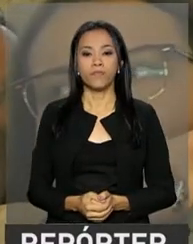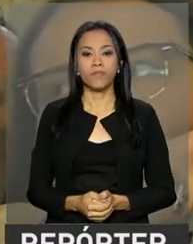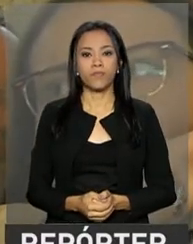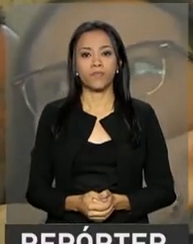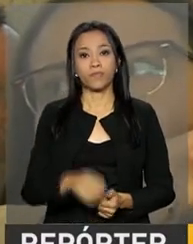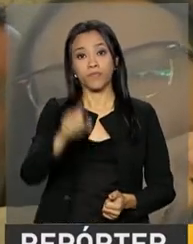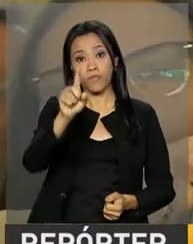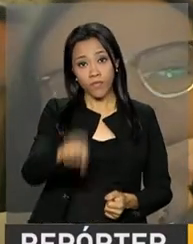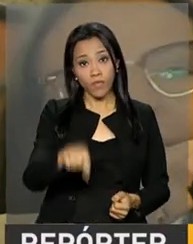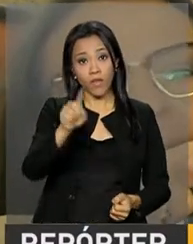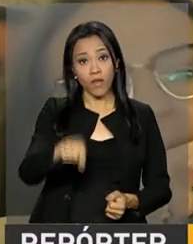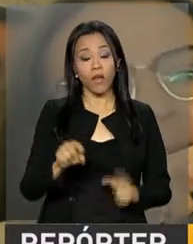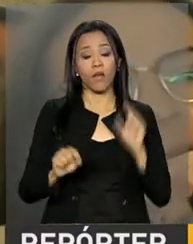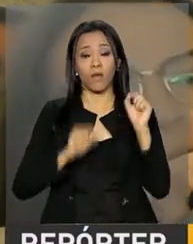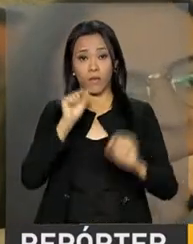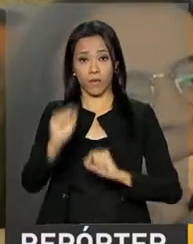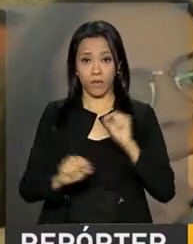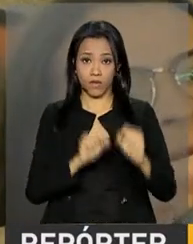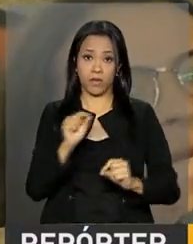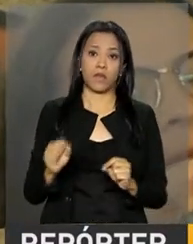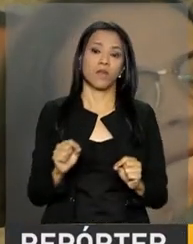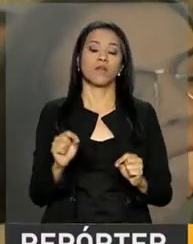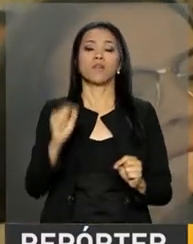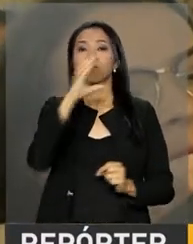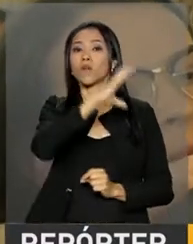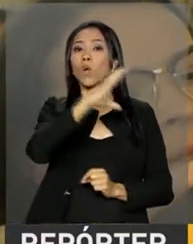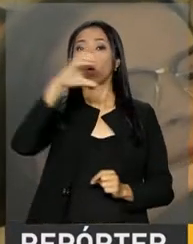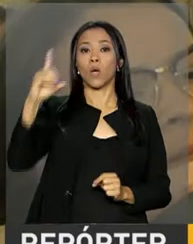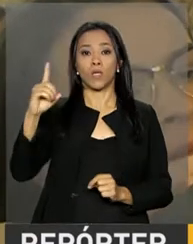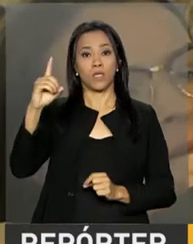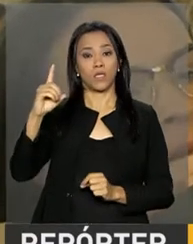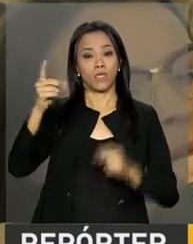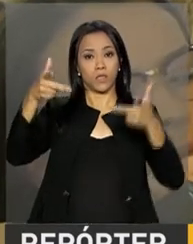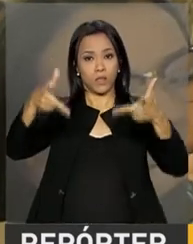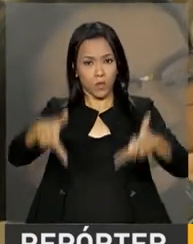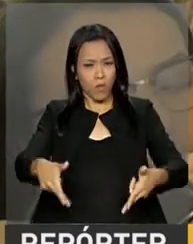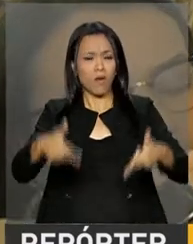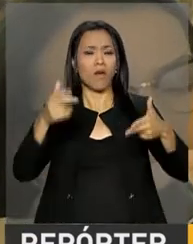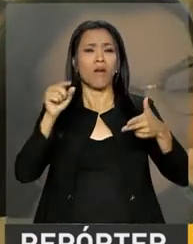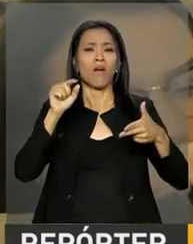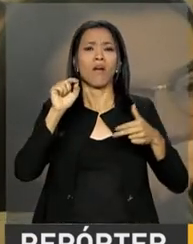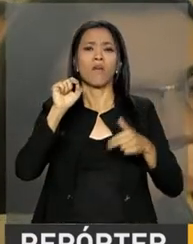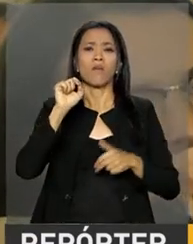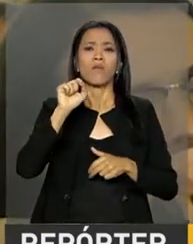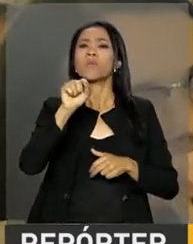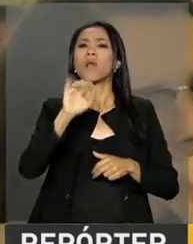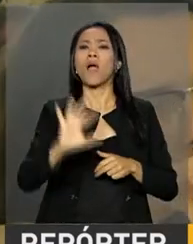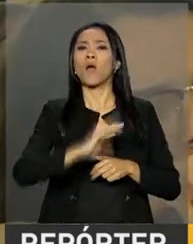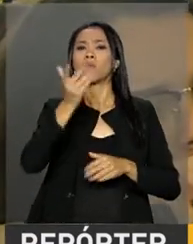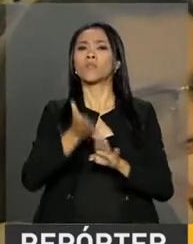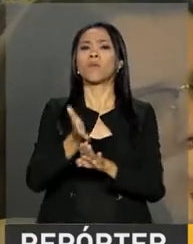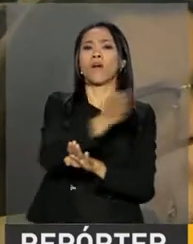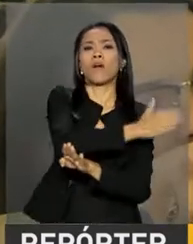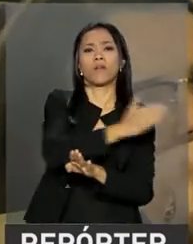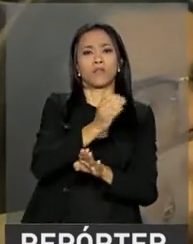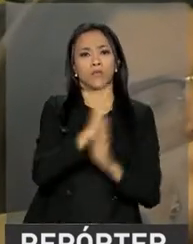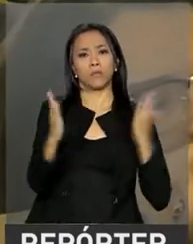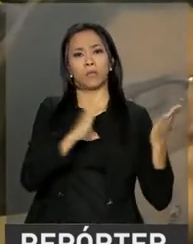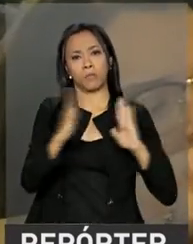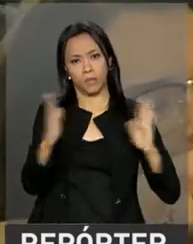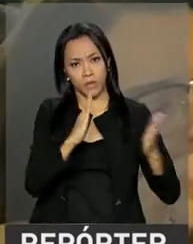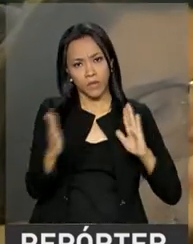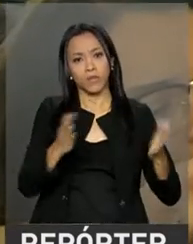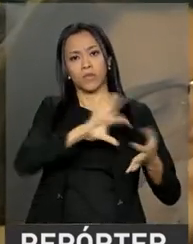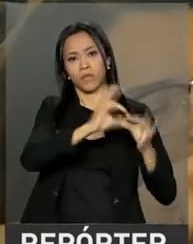Será algo, como eu disse, não é? Na coordenação, similar ao que foi feito durante as Olimpíadas. E nós sabemos